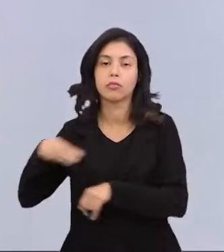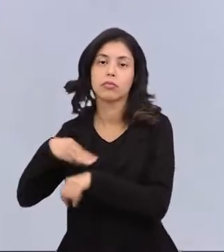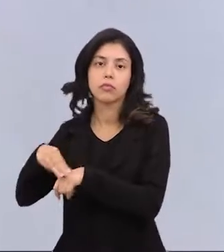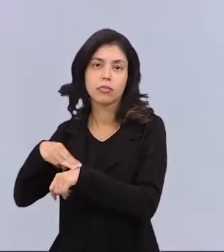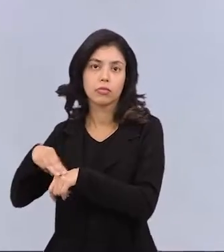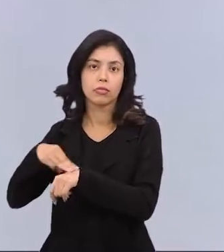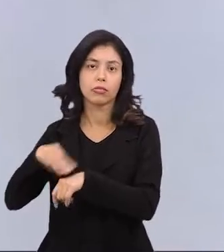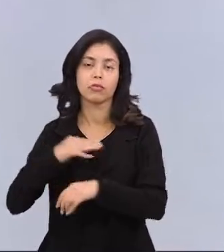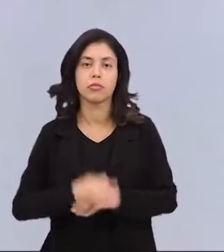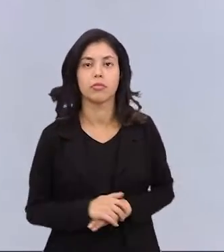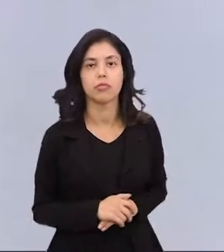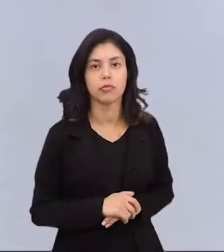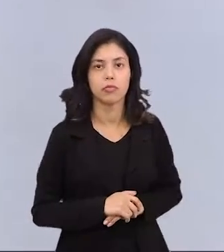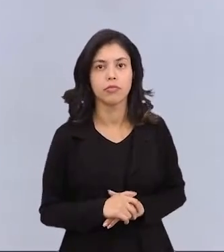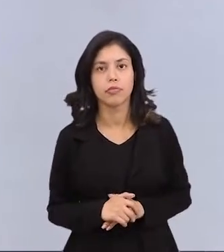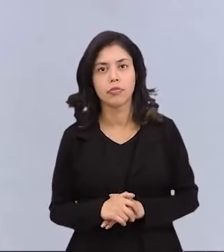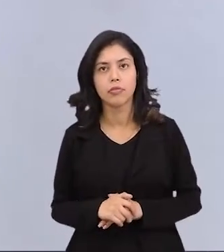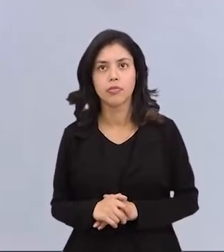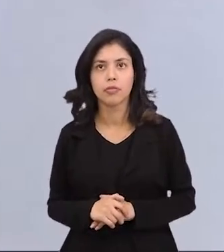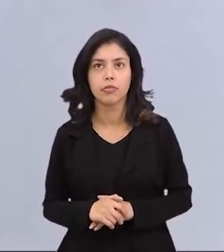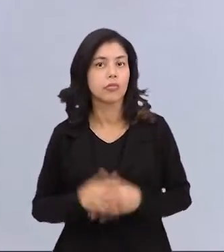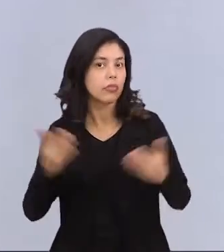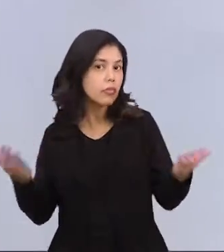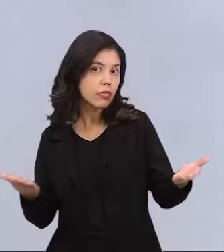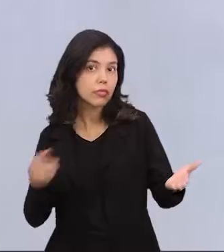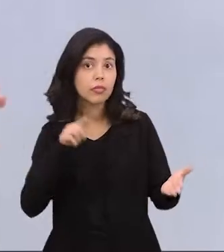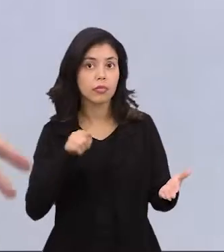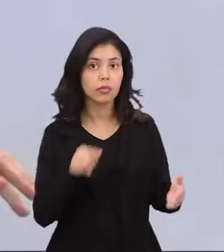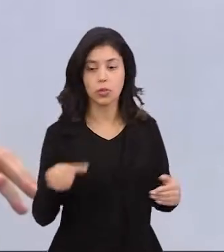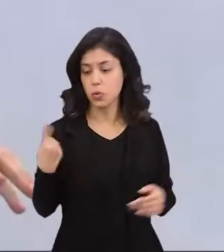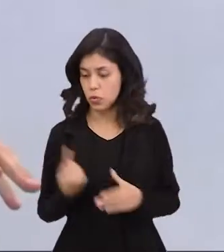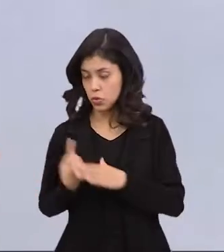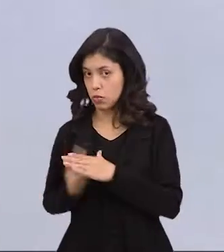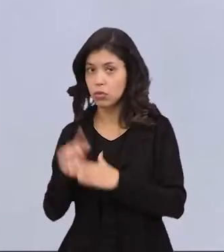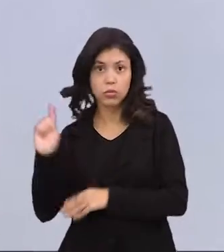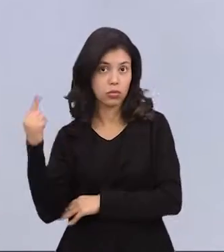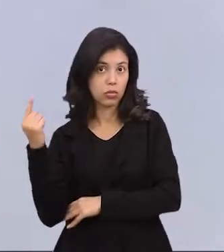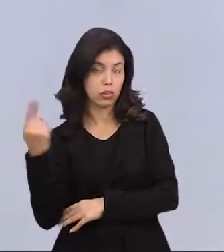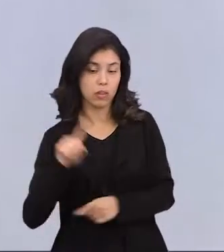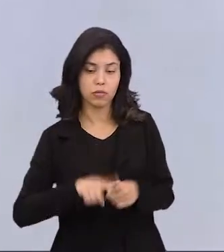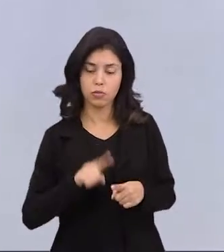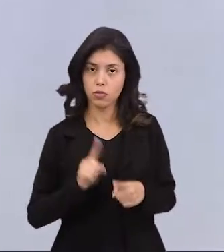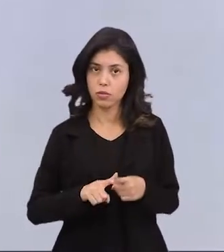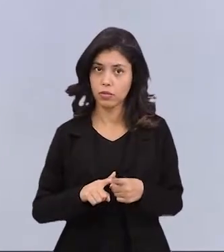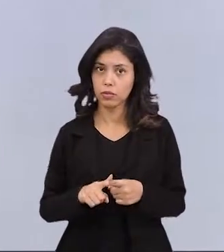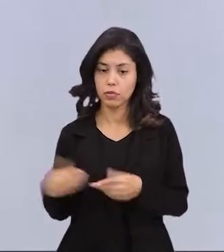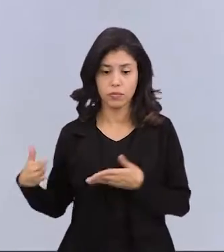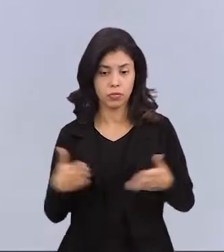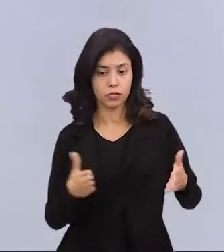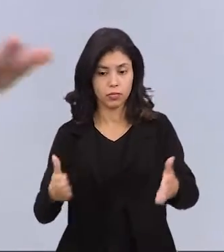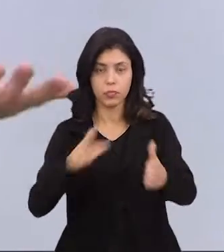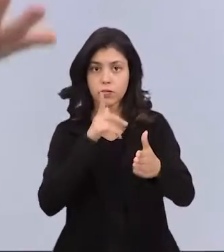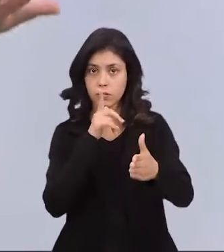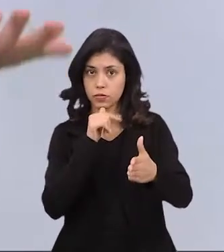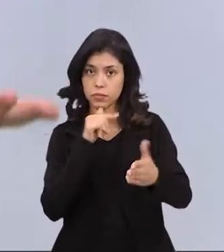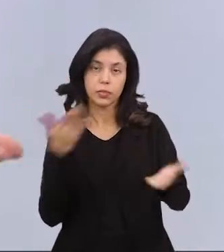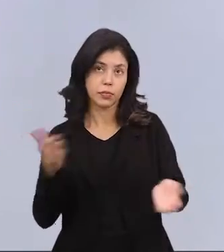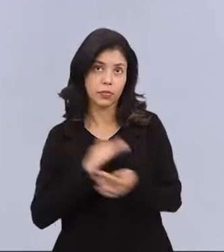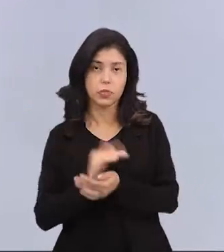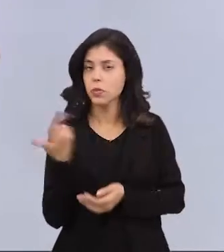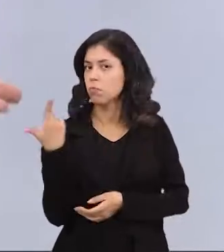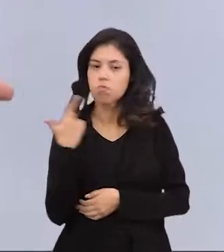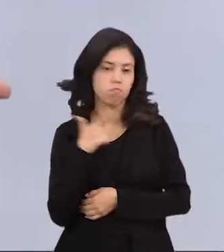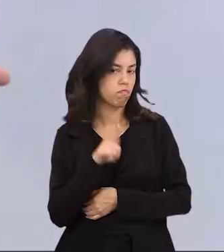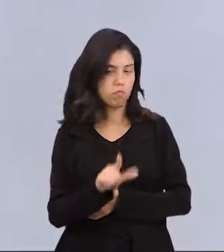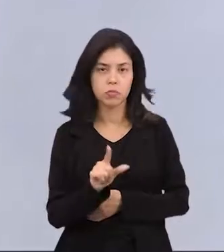lado que ficou marronzinho. Então, com esse isolamento geográfico por conta do rio, eles não estão mais conseguindo